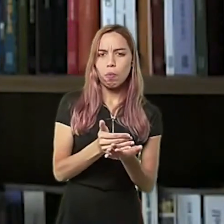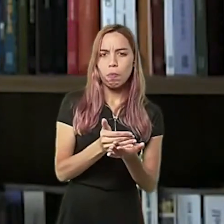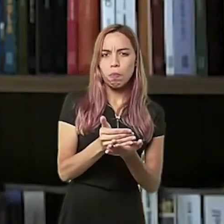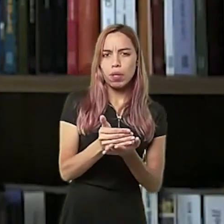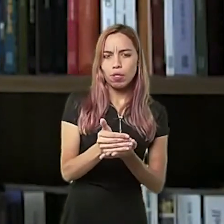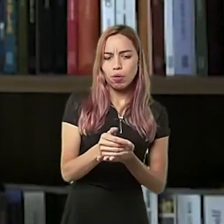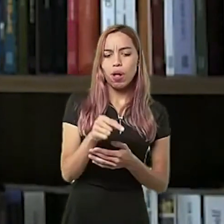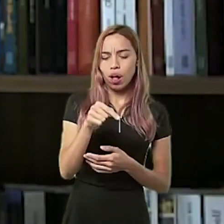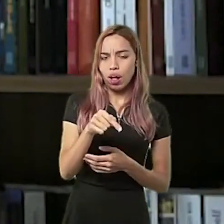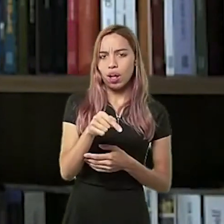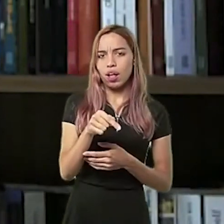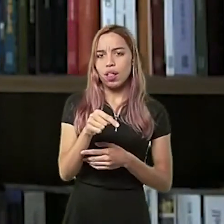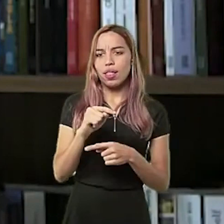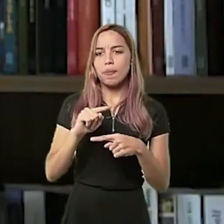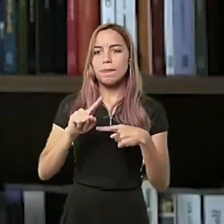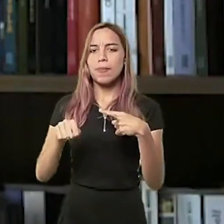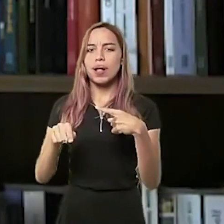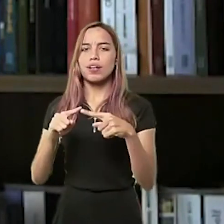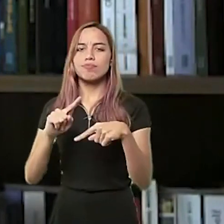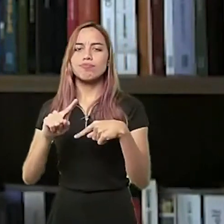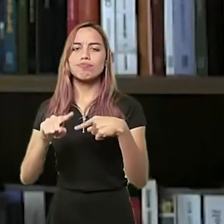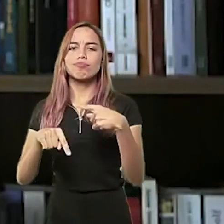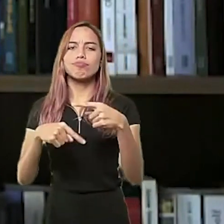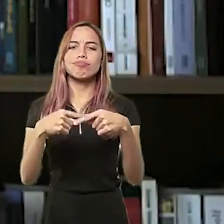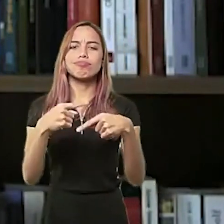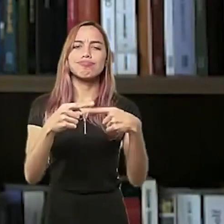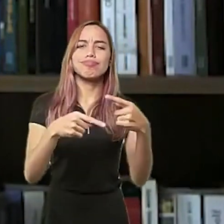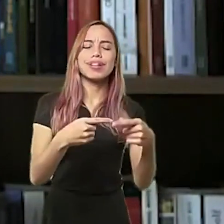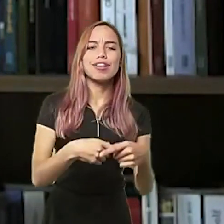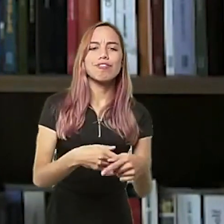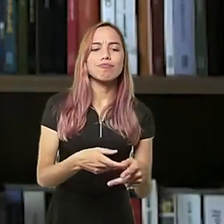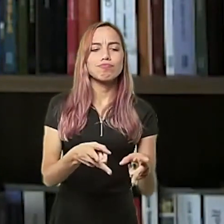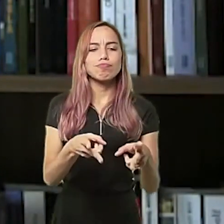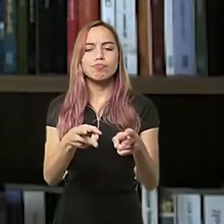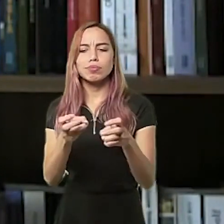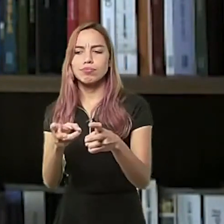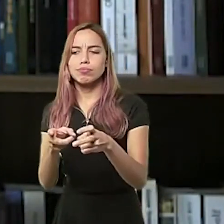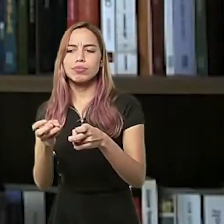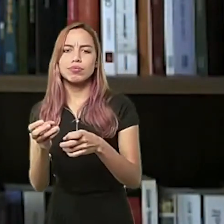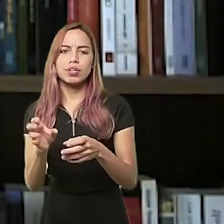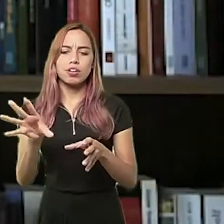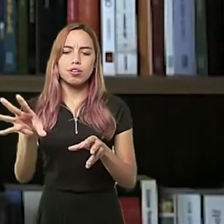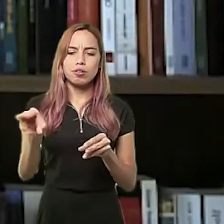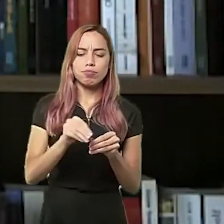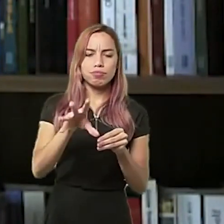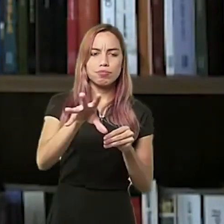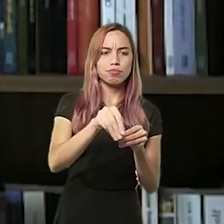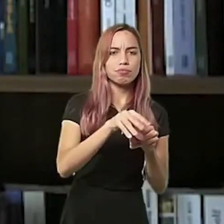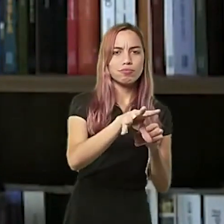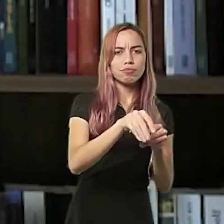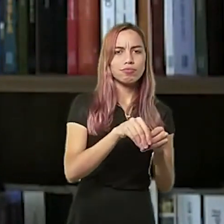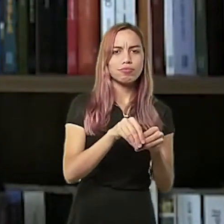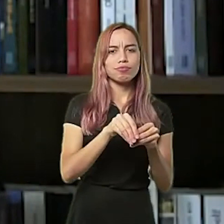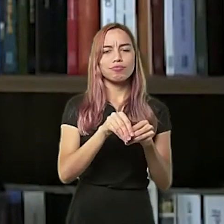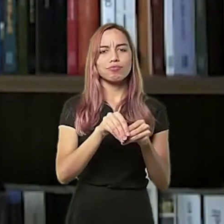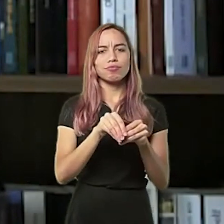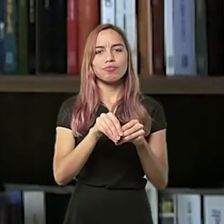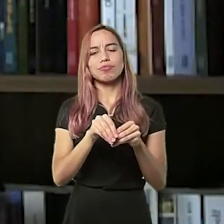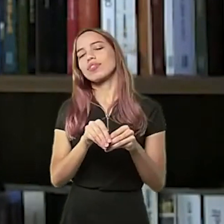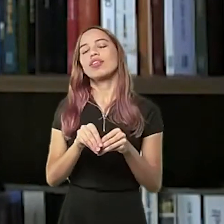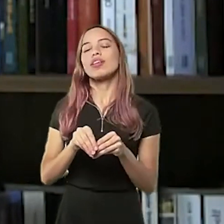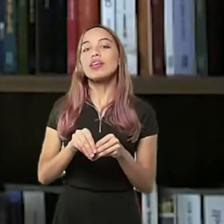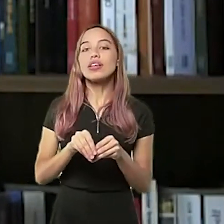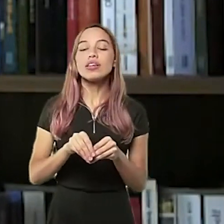porque eu fui encontrando realidades que aparecem ali na escrita, né, na narrativa